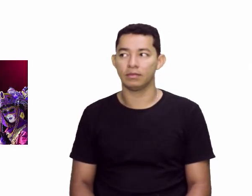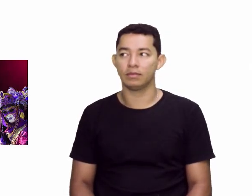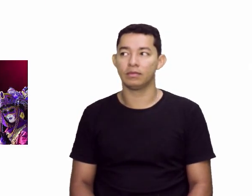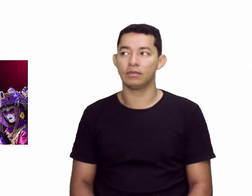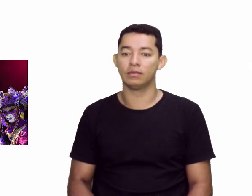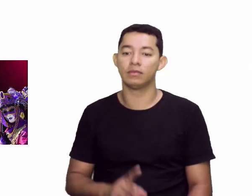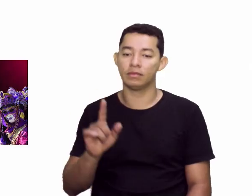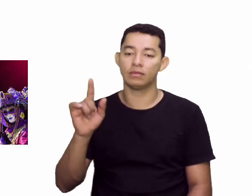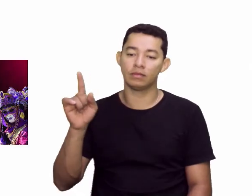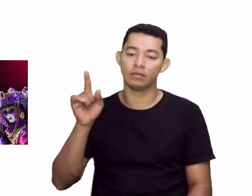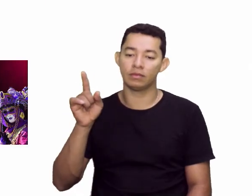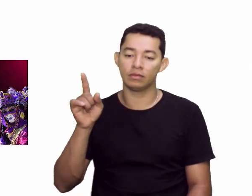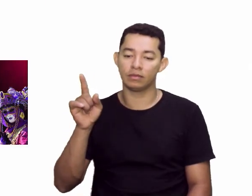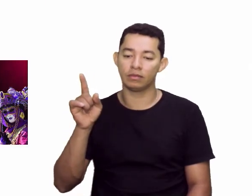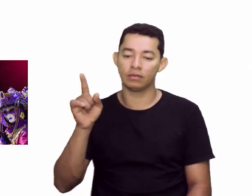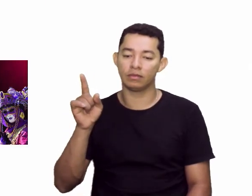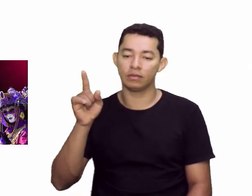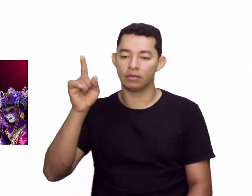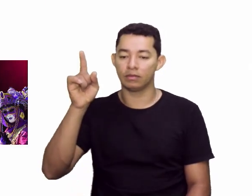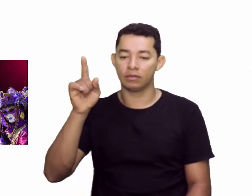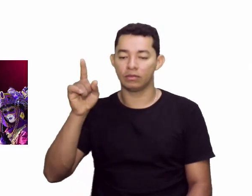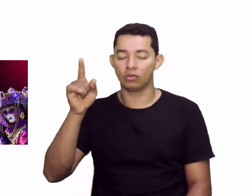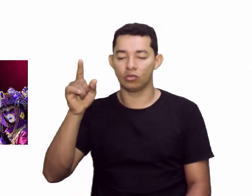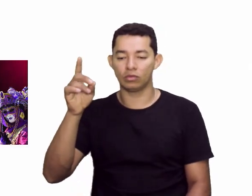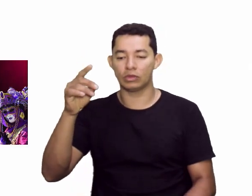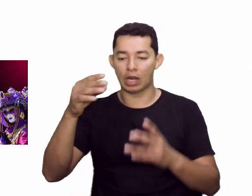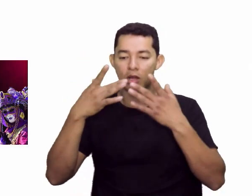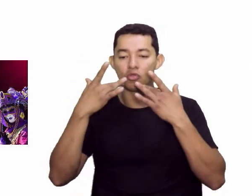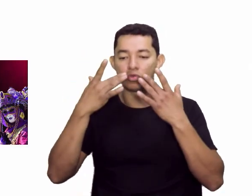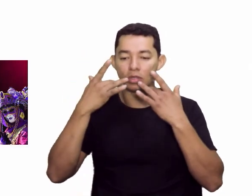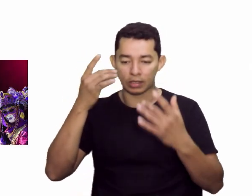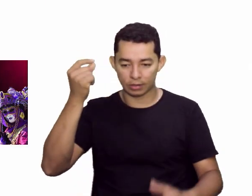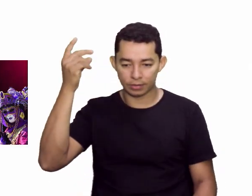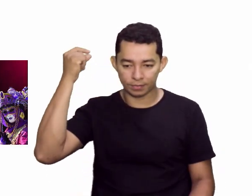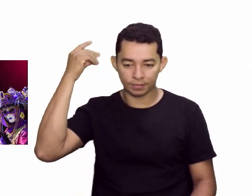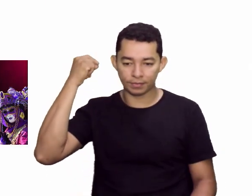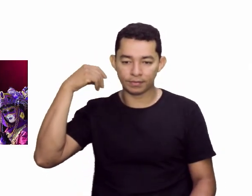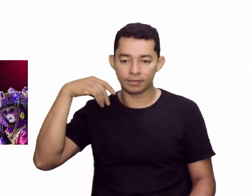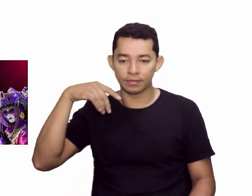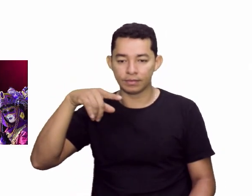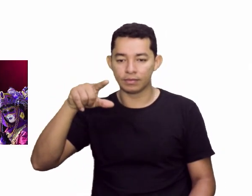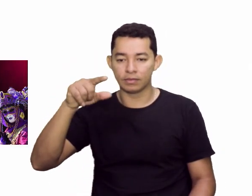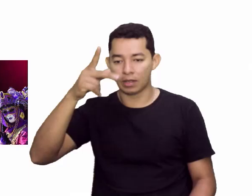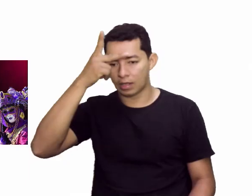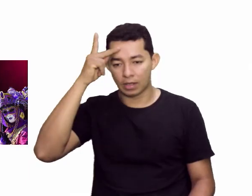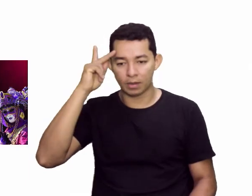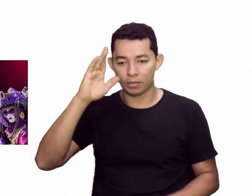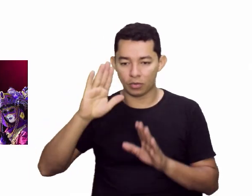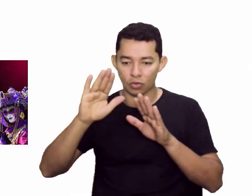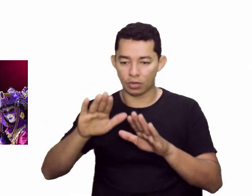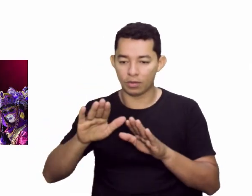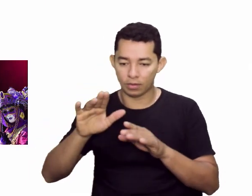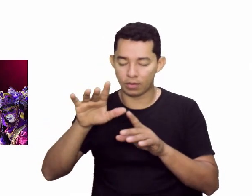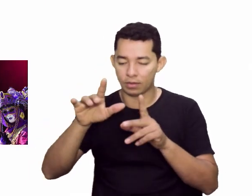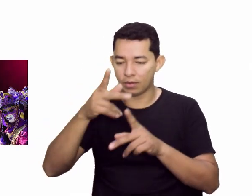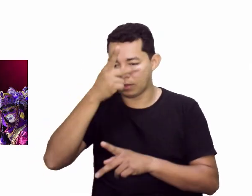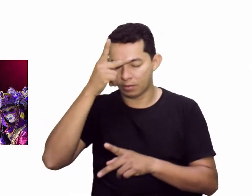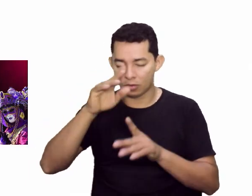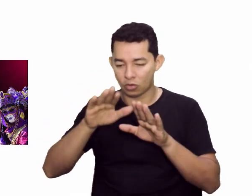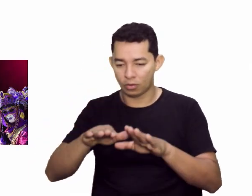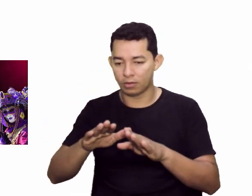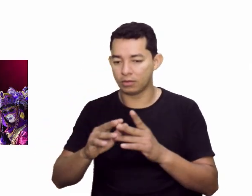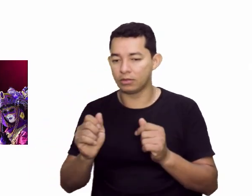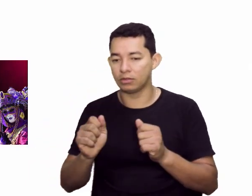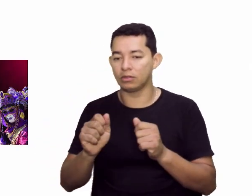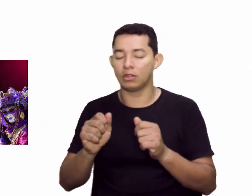antigos teatros, né? Olha aqui, ó, os lugares das pessoas ficarem, onde os atores ficam, onde tem